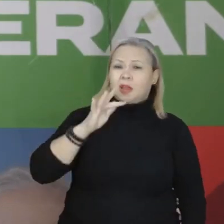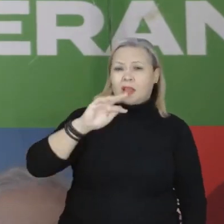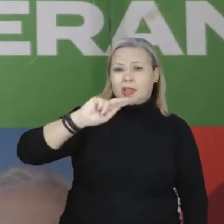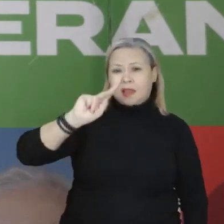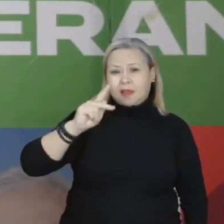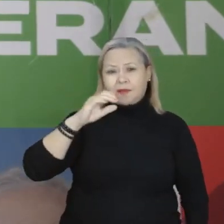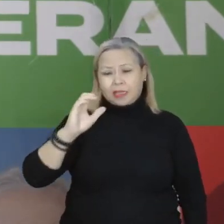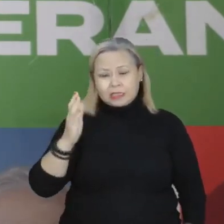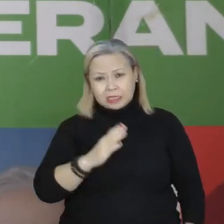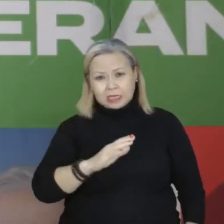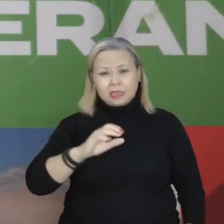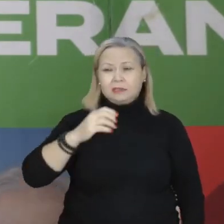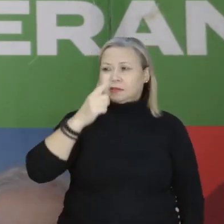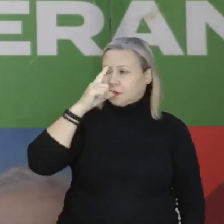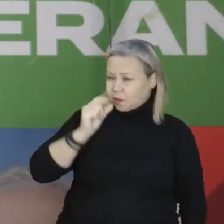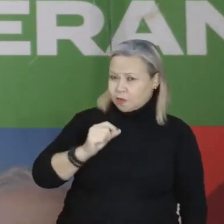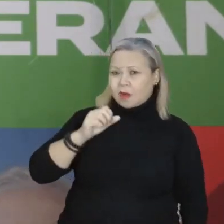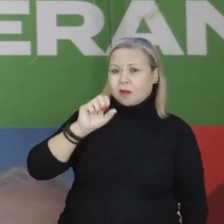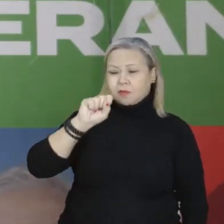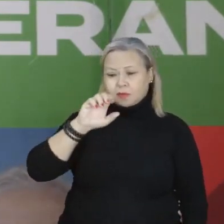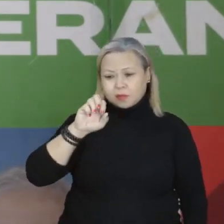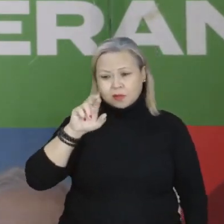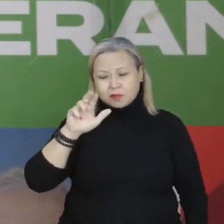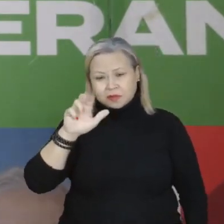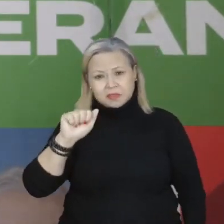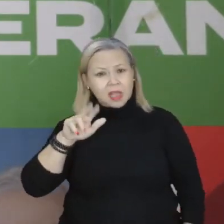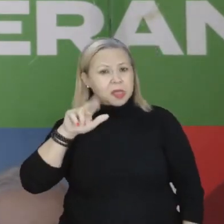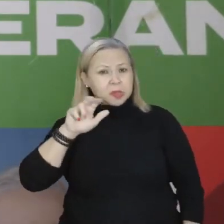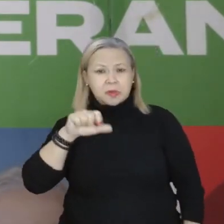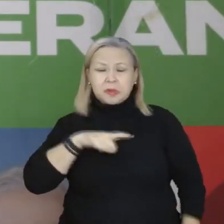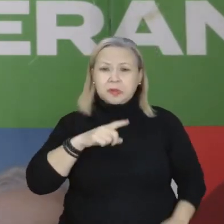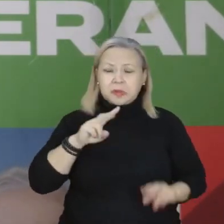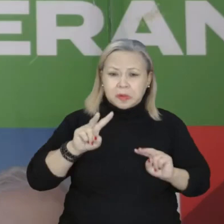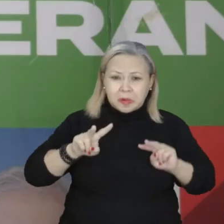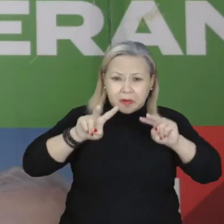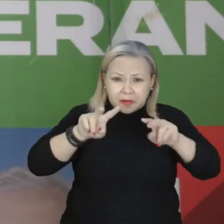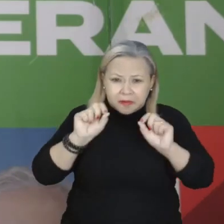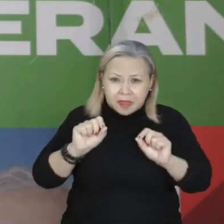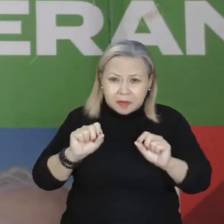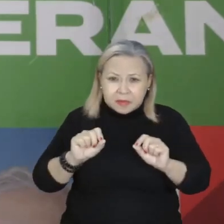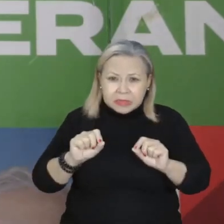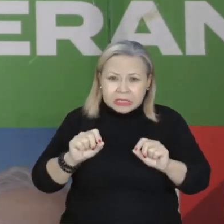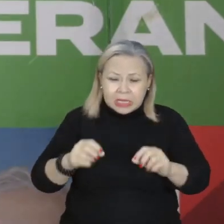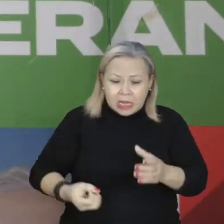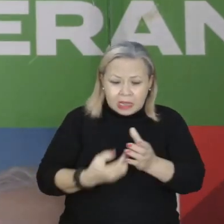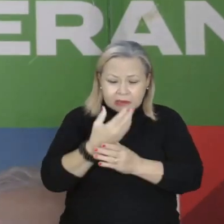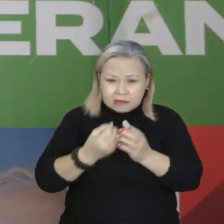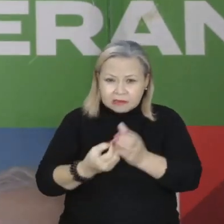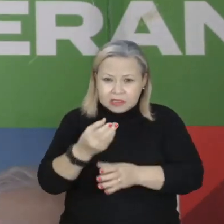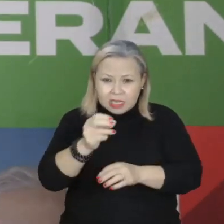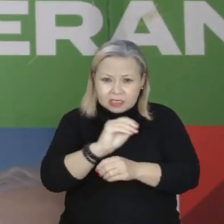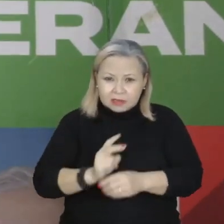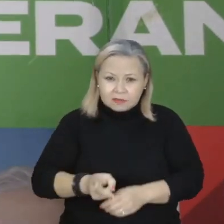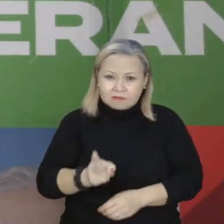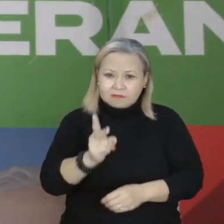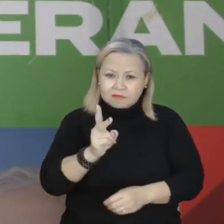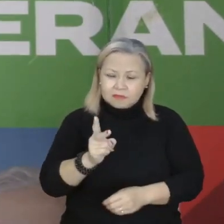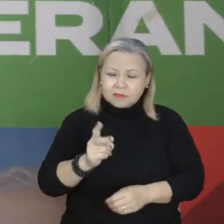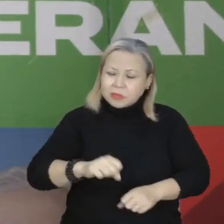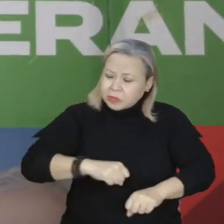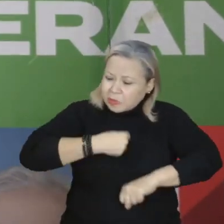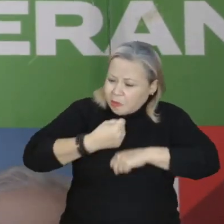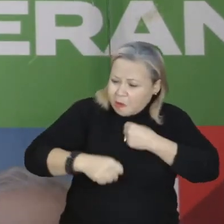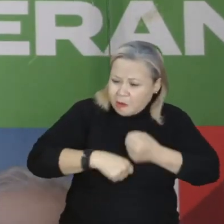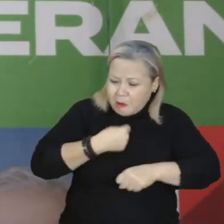Serra, com o Alckmin, ou seja, e nunca nós tivemos o estabelecimento do ódio que está hoje.